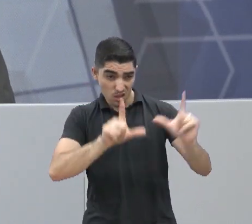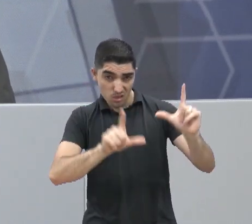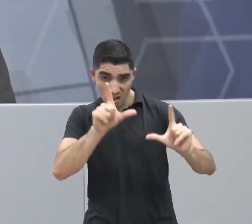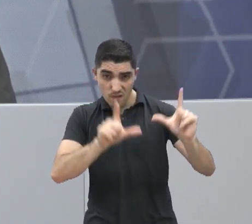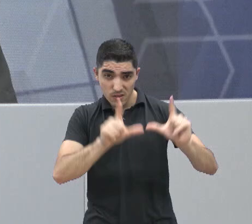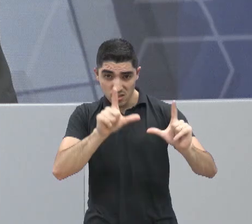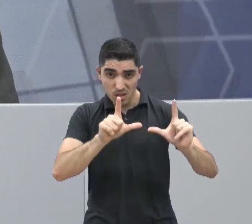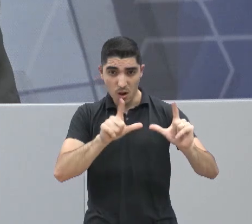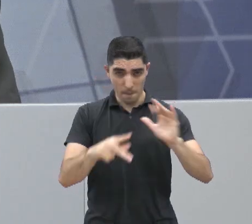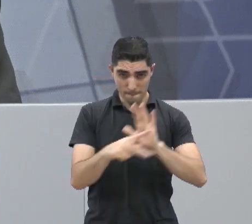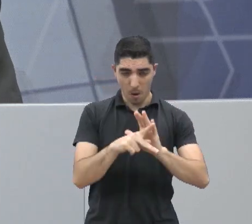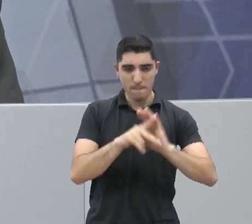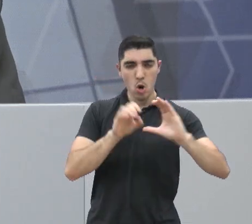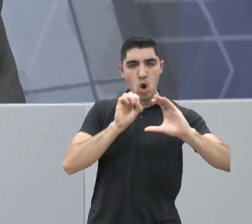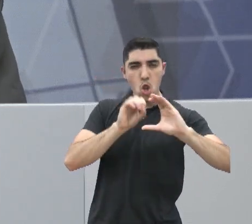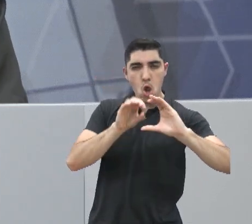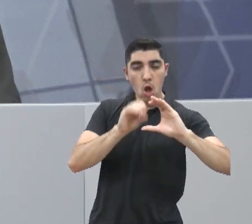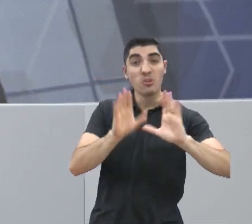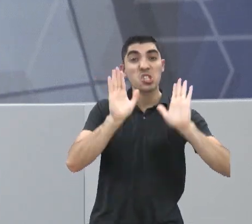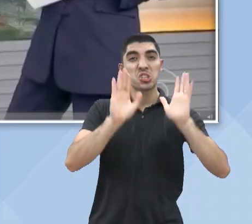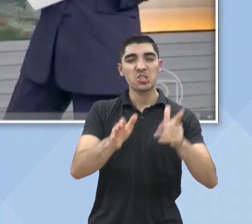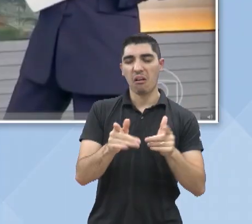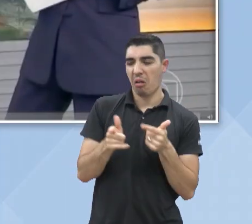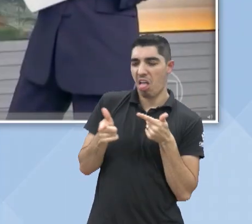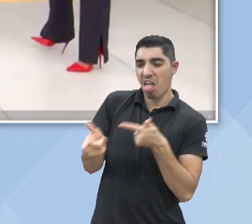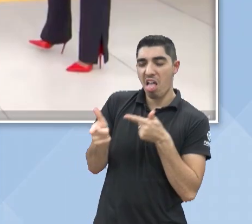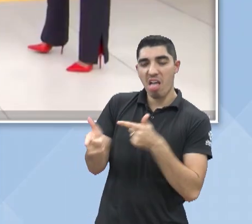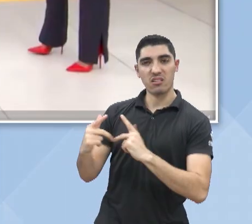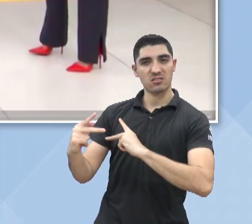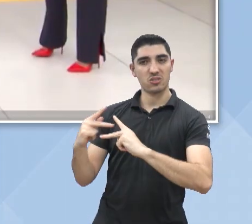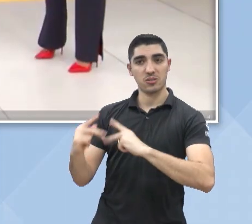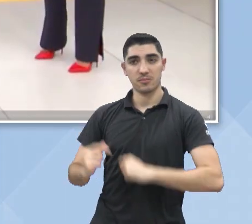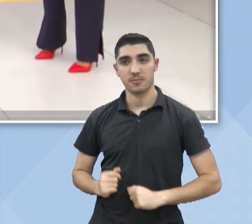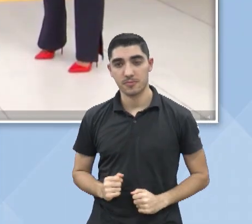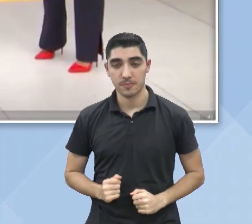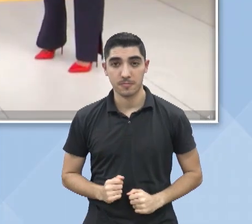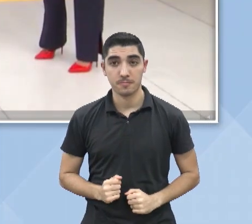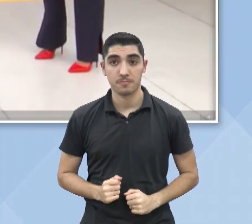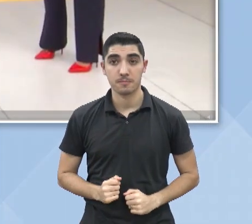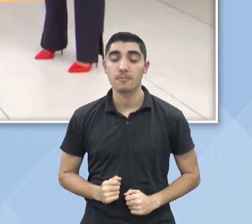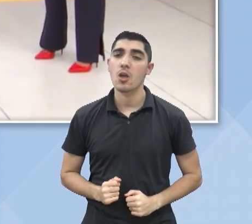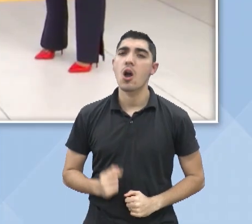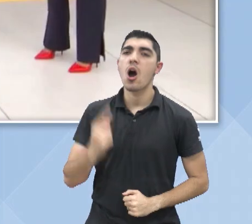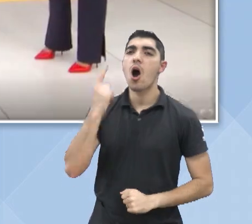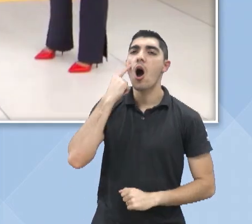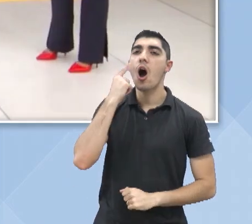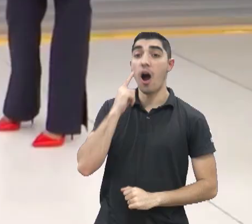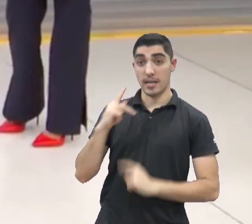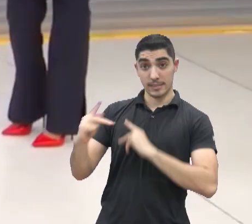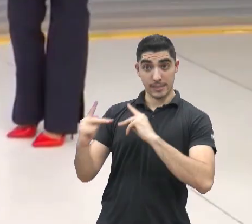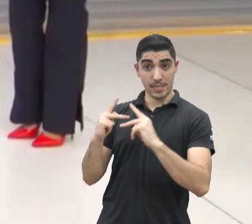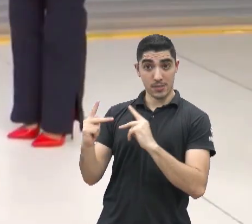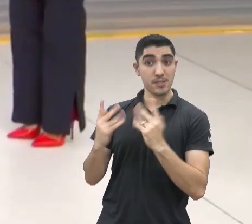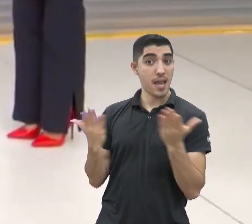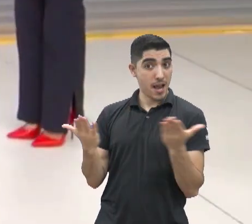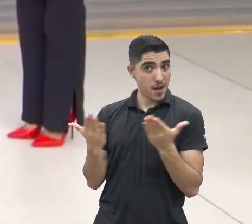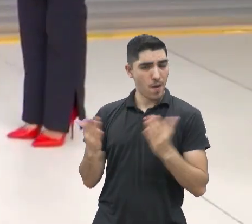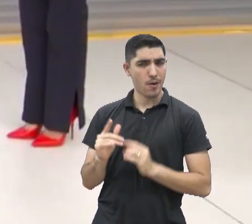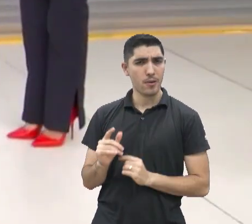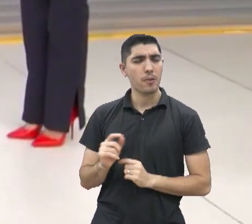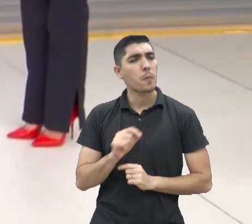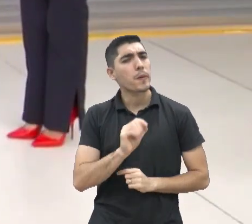Rede Globo. Pode passar, Beto, por favor. E vamos falar de São José dos Campos. O que aconteceu lá? Então, publicou uma licitação para